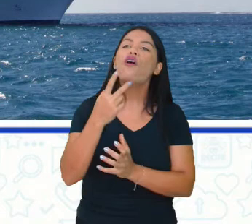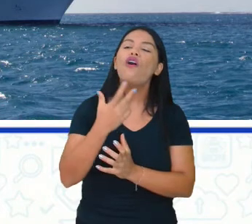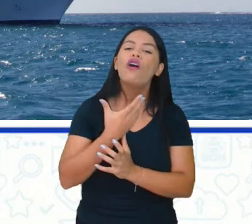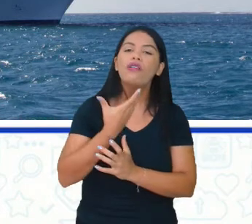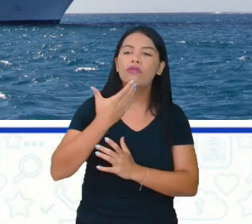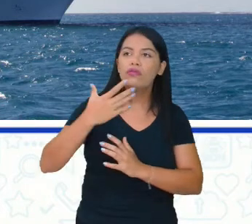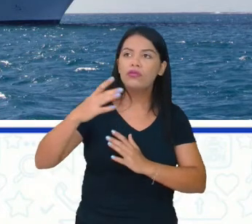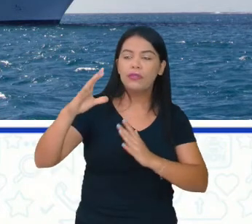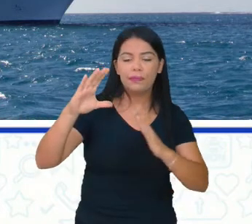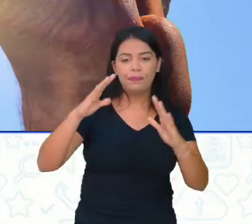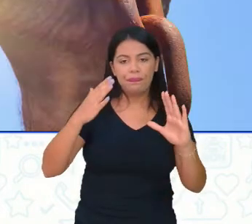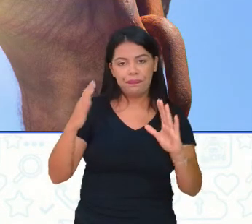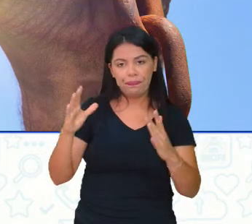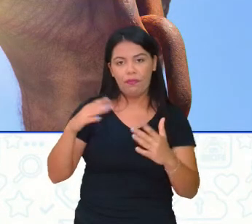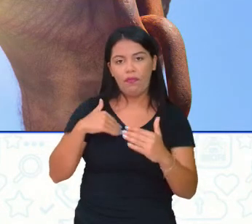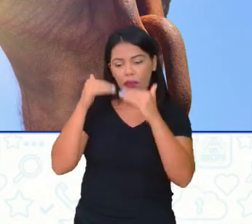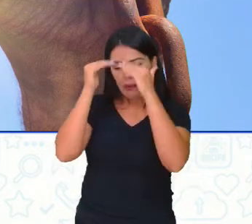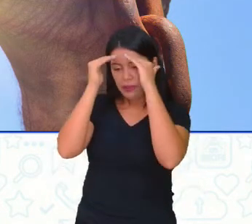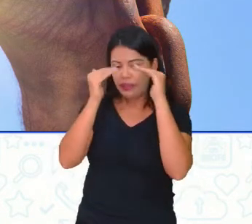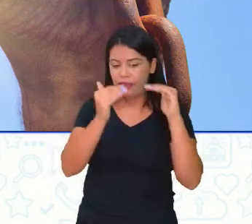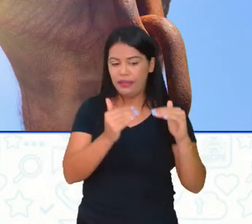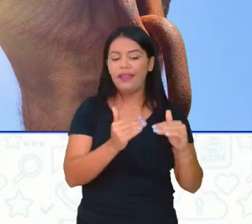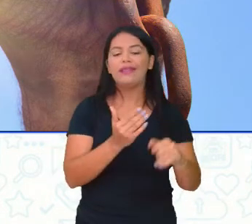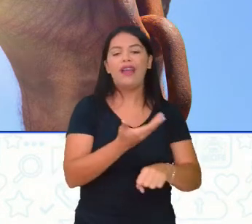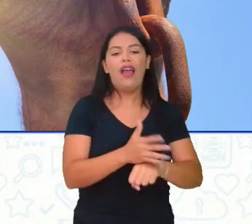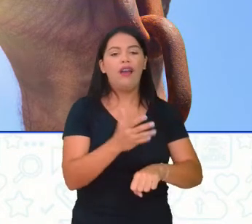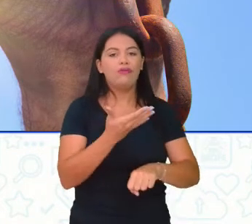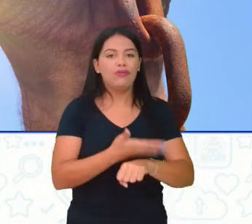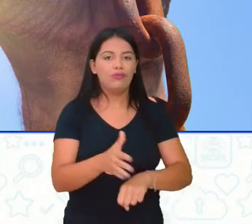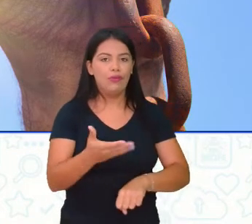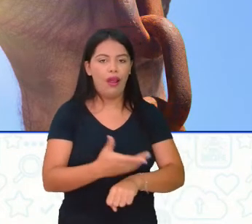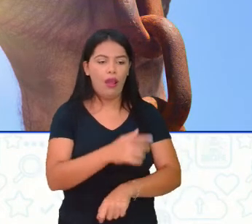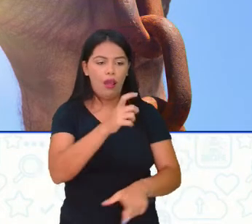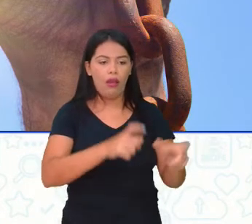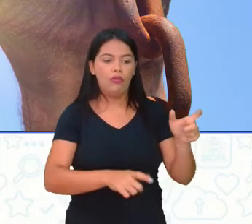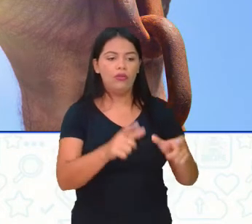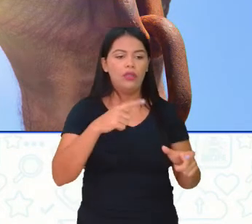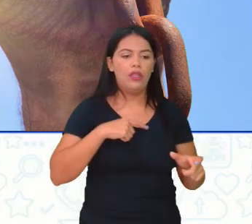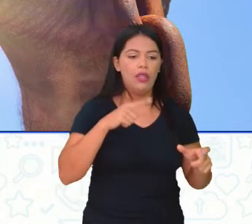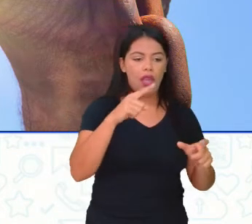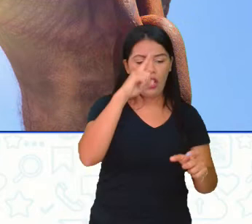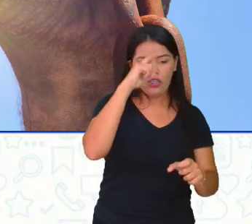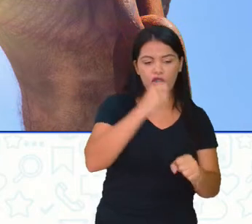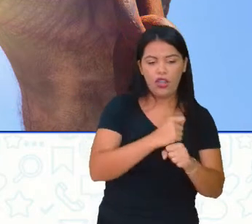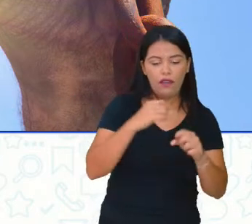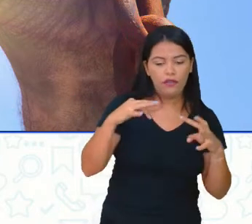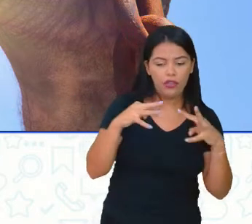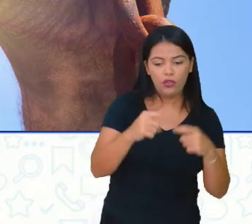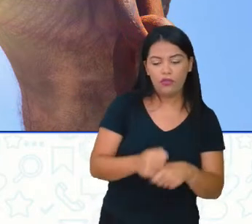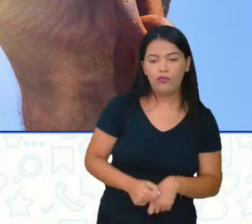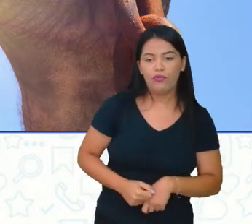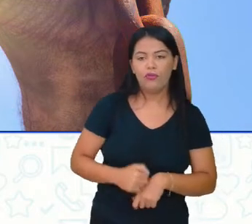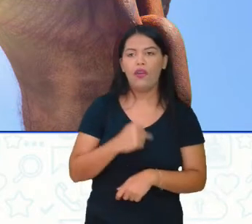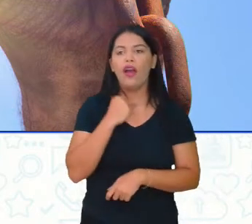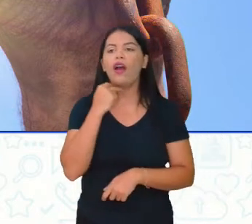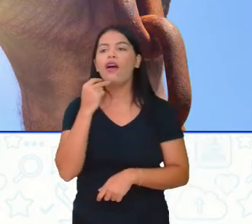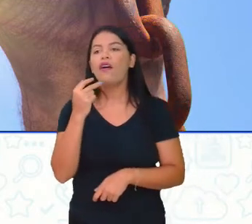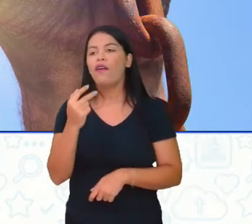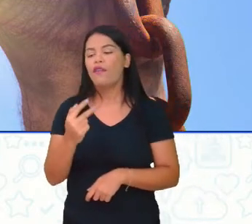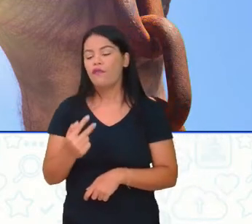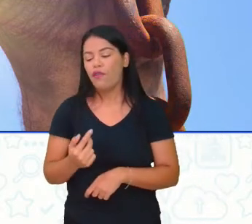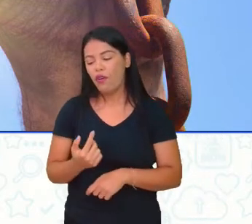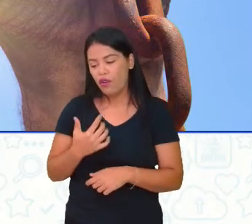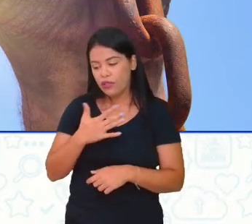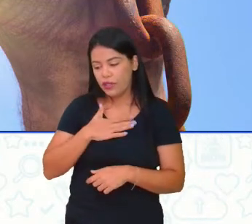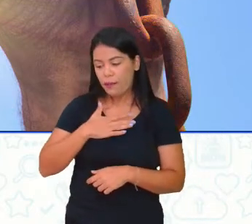brancos donos de tudo. A voz da minha mãe ecoou baixinho, revolta no fundo